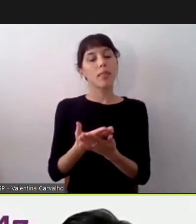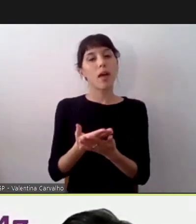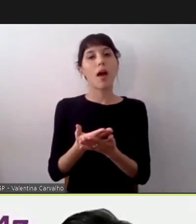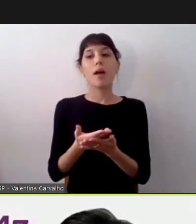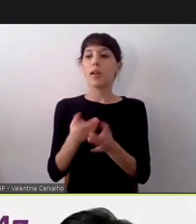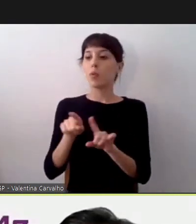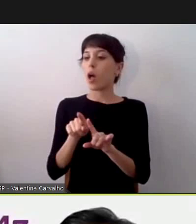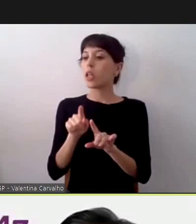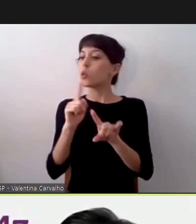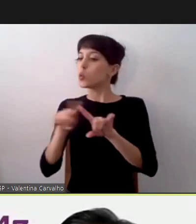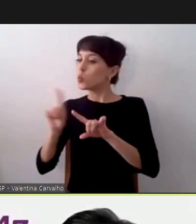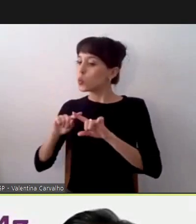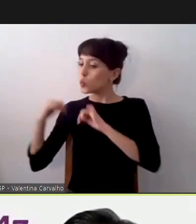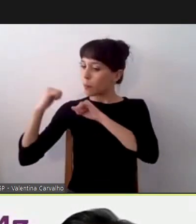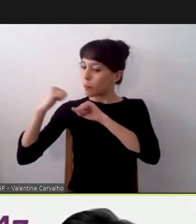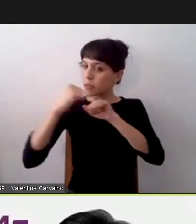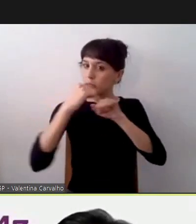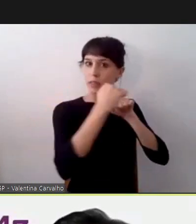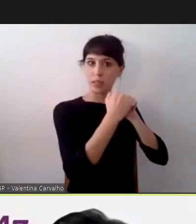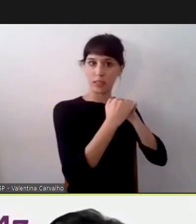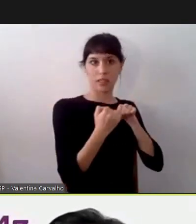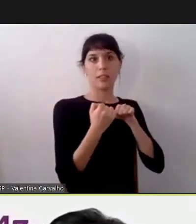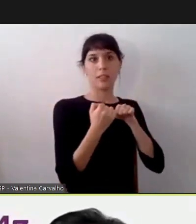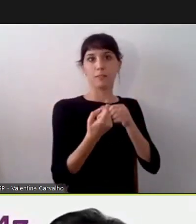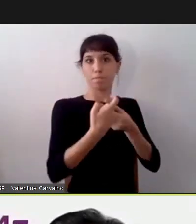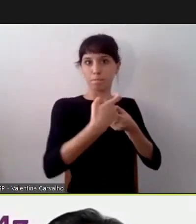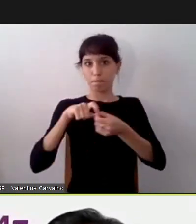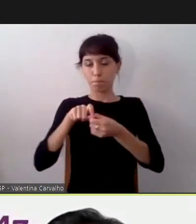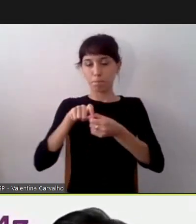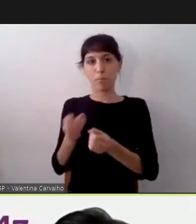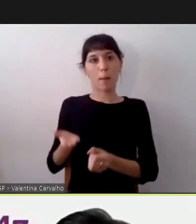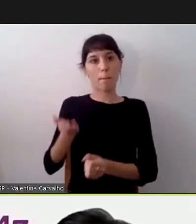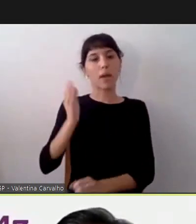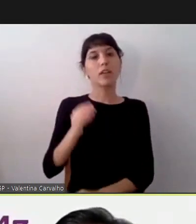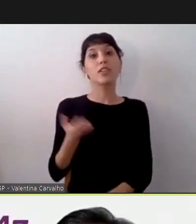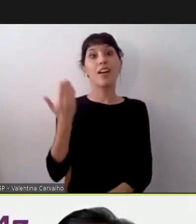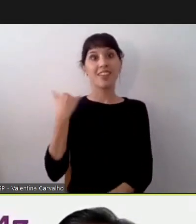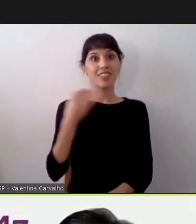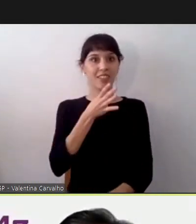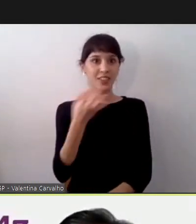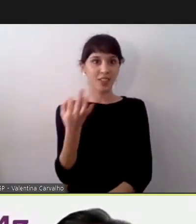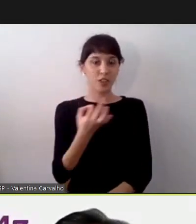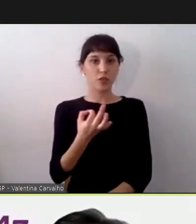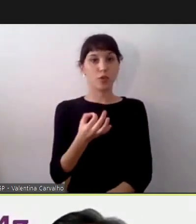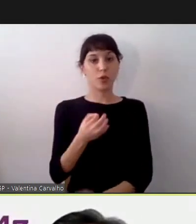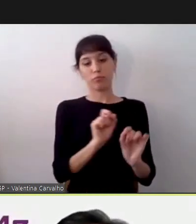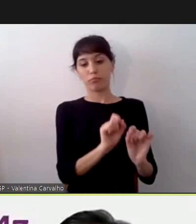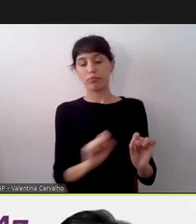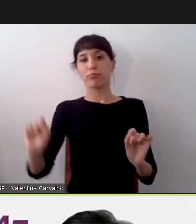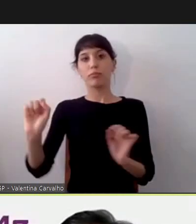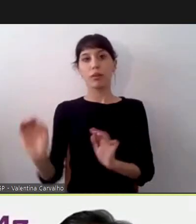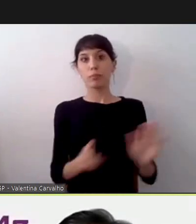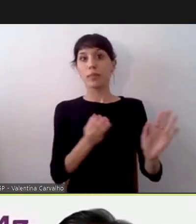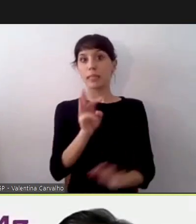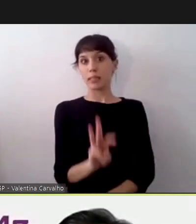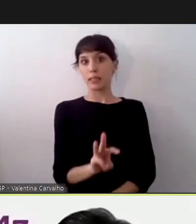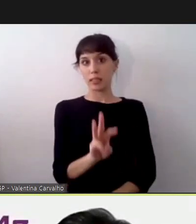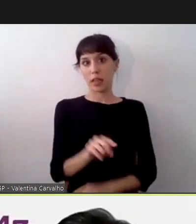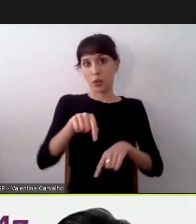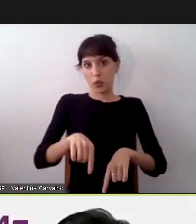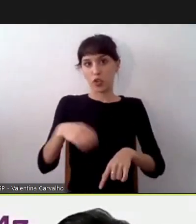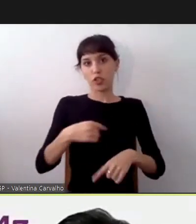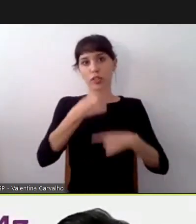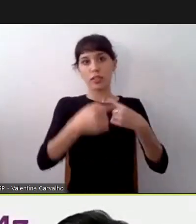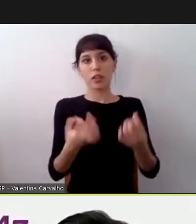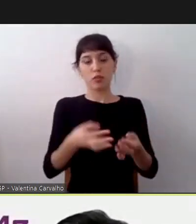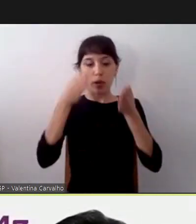atores estratégicos. Como se dizia há pouco, este é o terceiro dos webinars neste ciclo dedicado